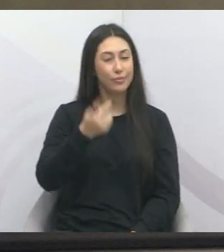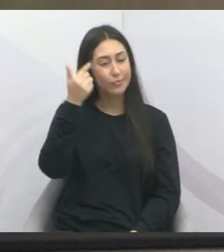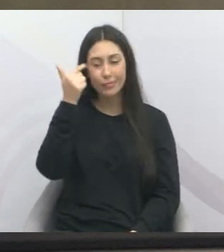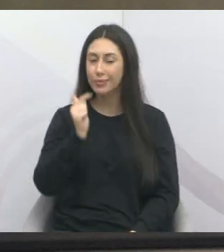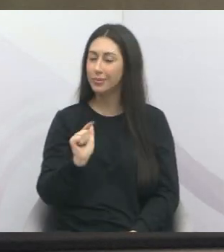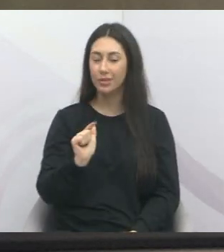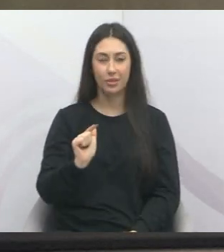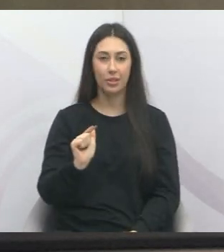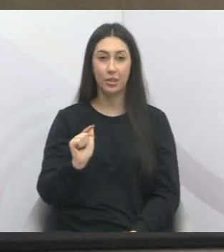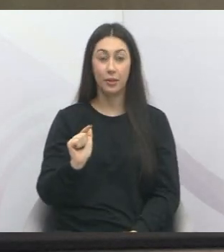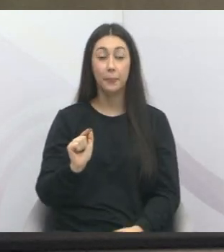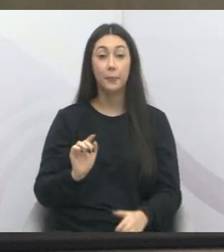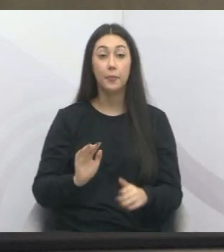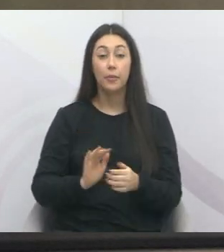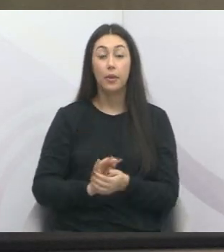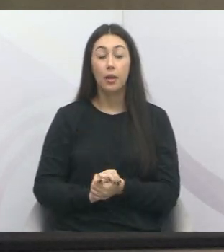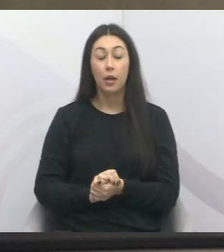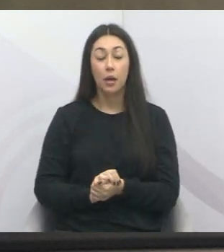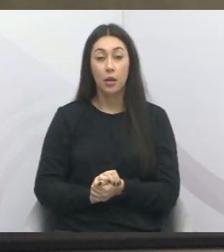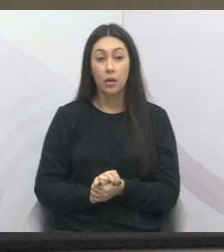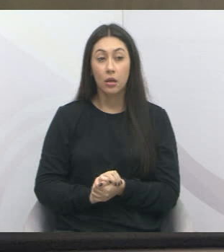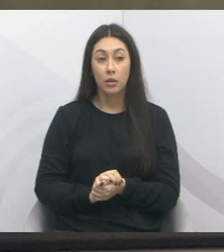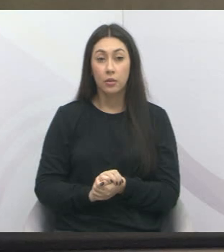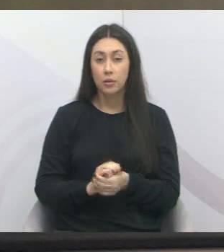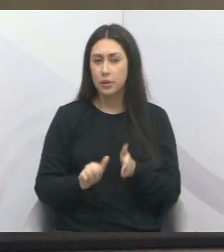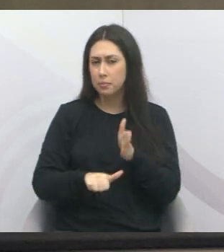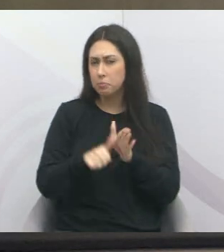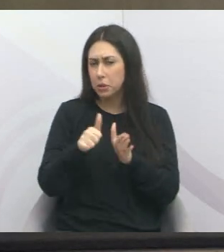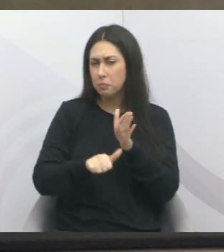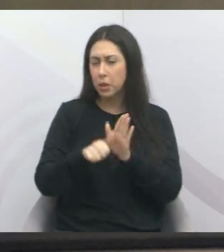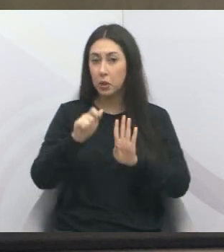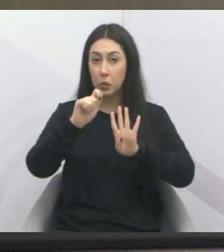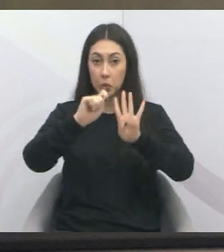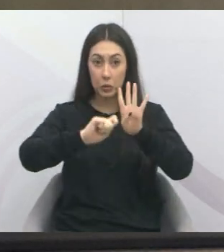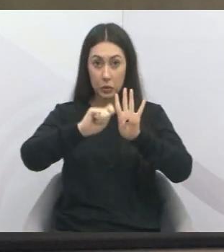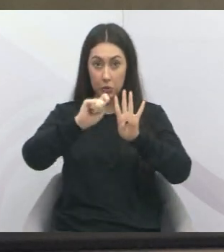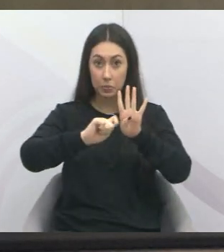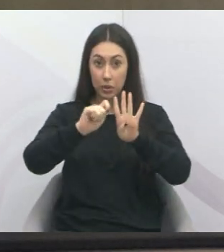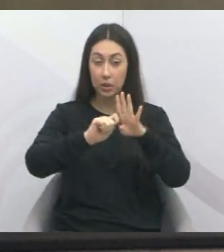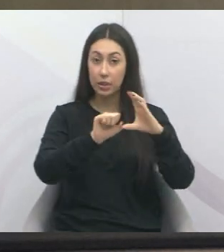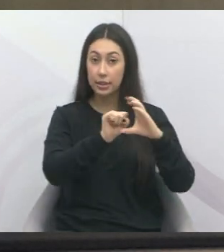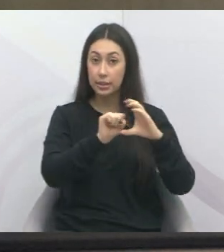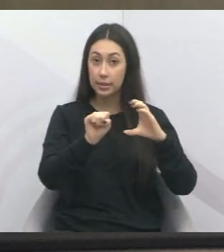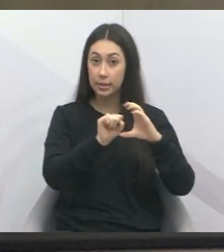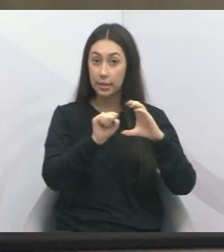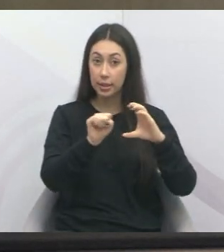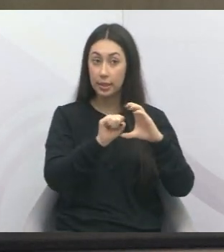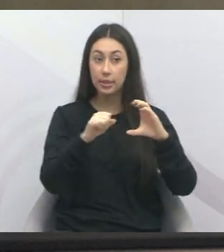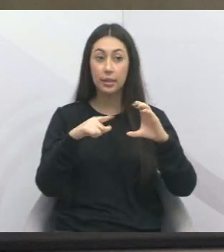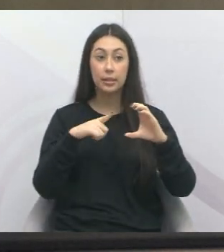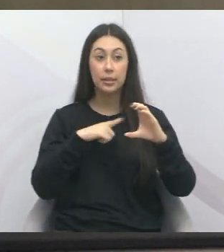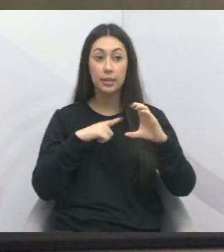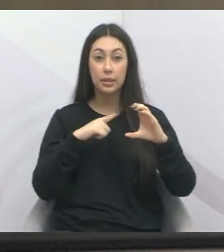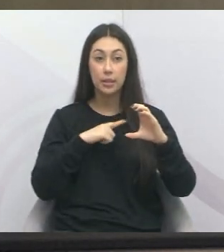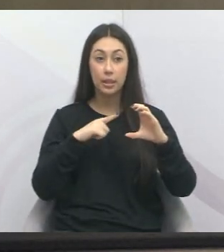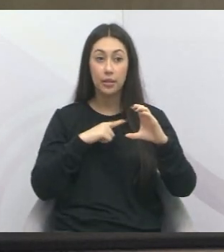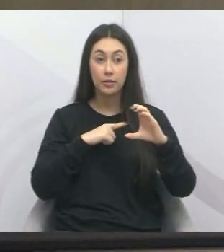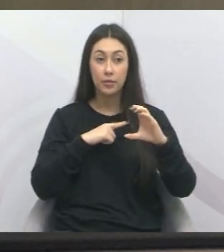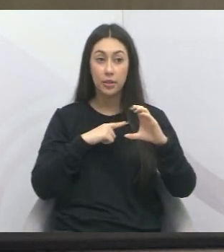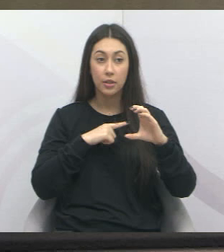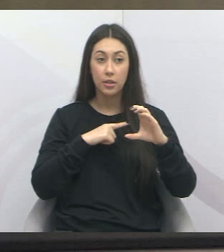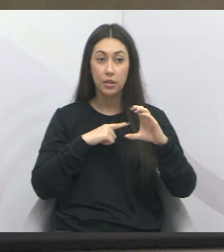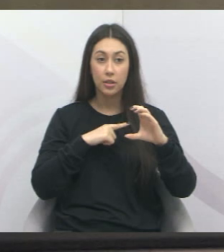nada. E esse primeiro quadrimestre, a Santa Casa, ela teve